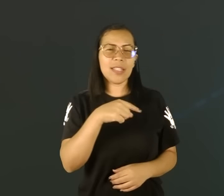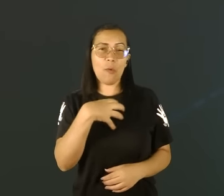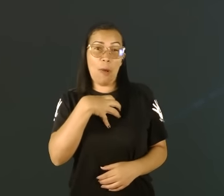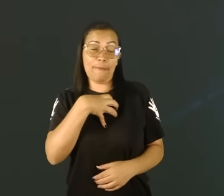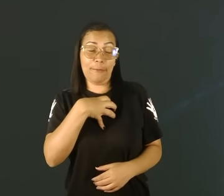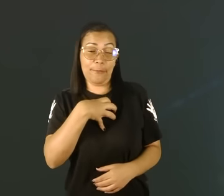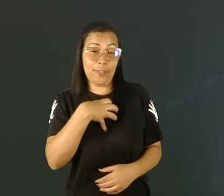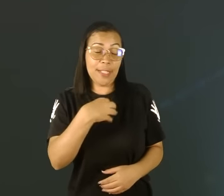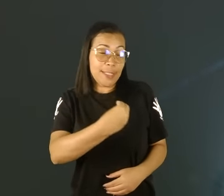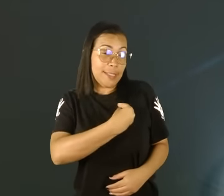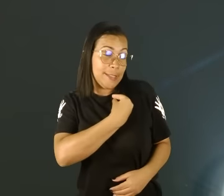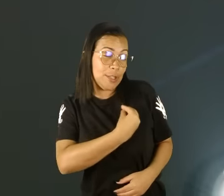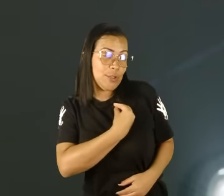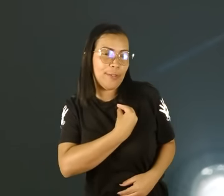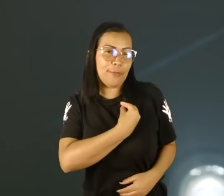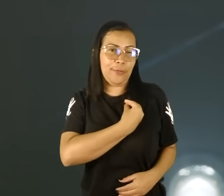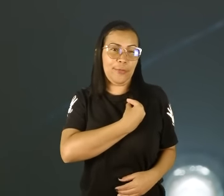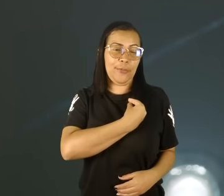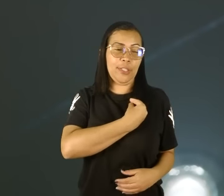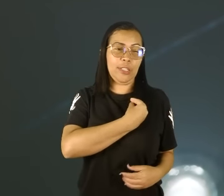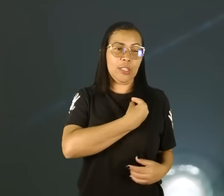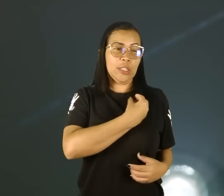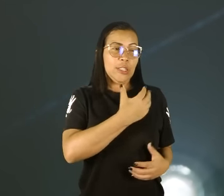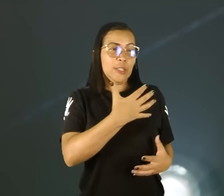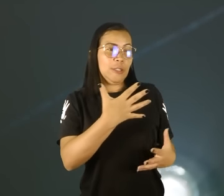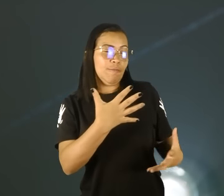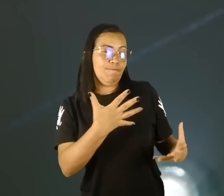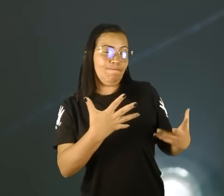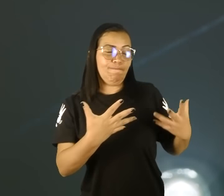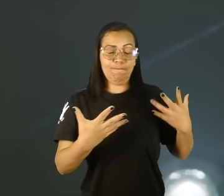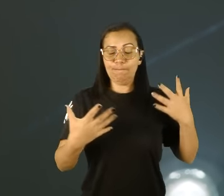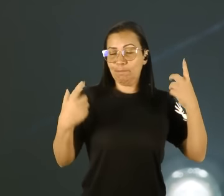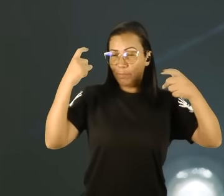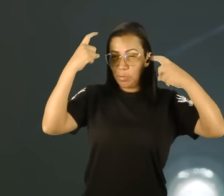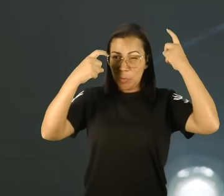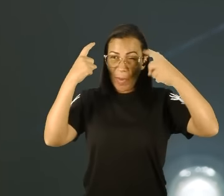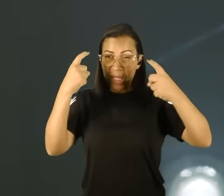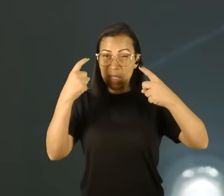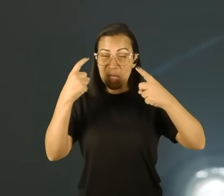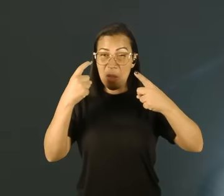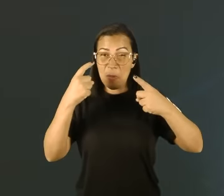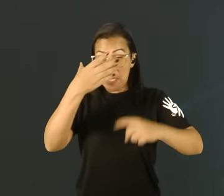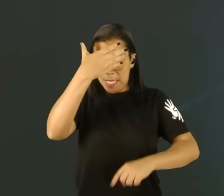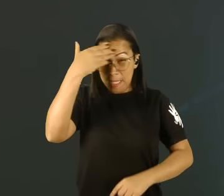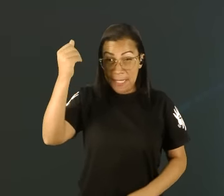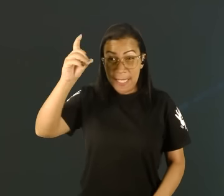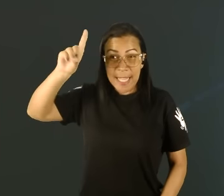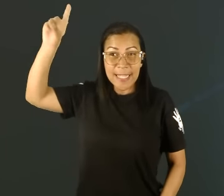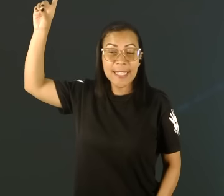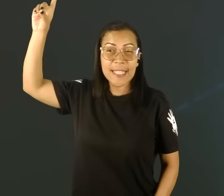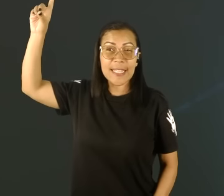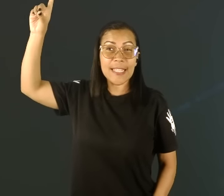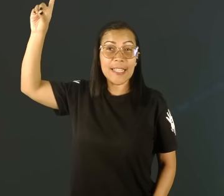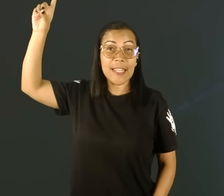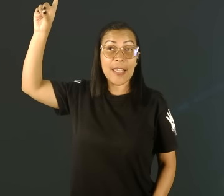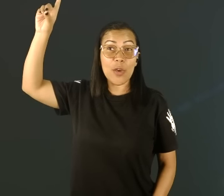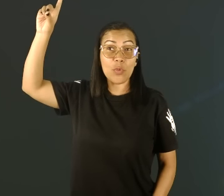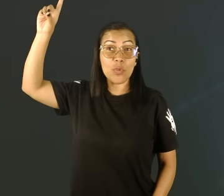vida que você tem o direito de banalizar as coisas de Deus. Muitas pessoas justificam a quebra